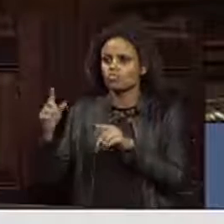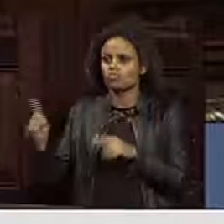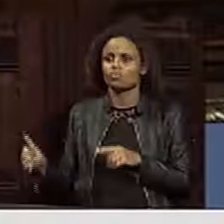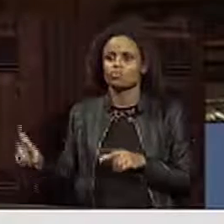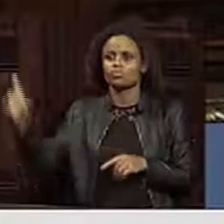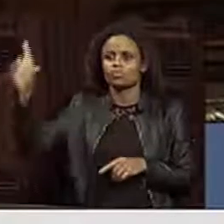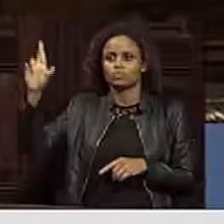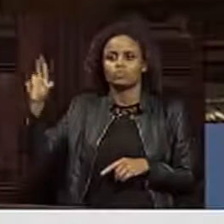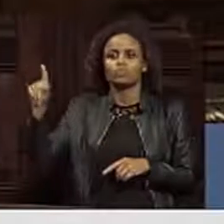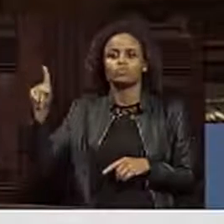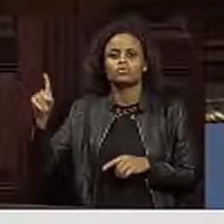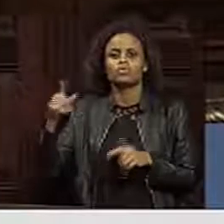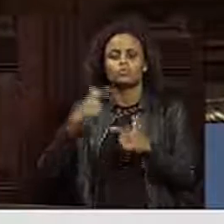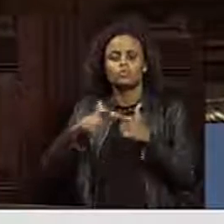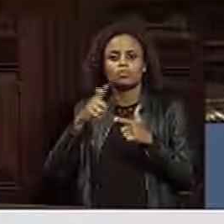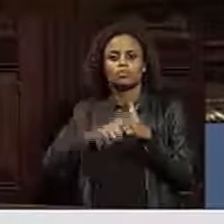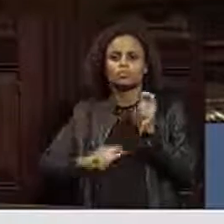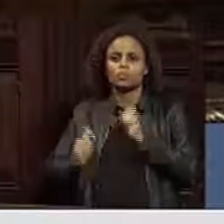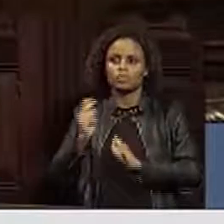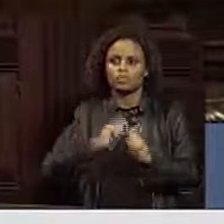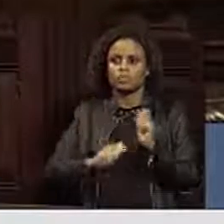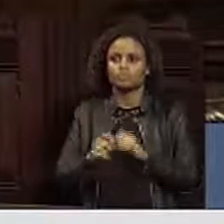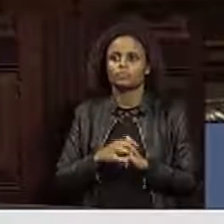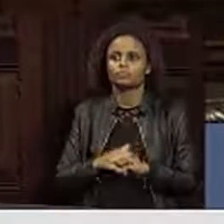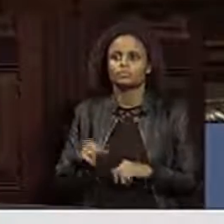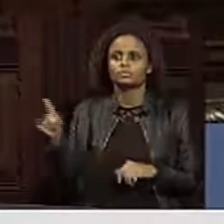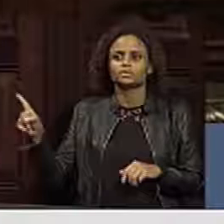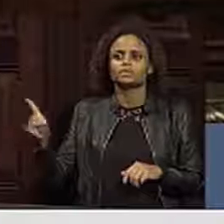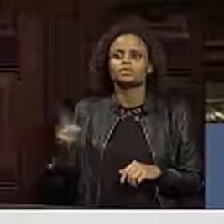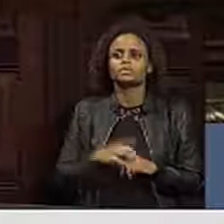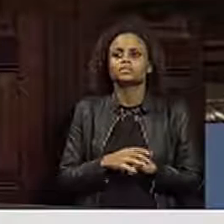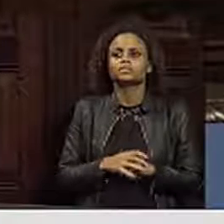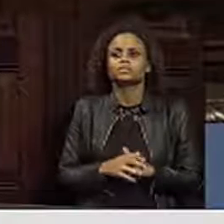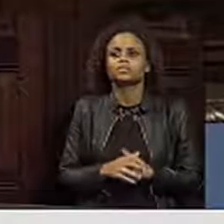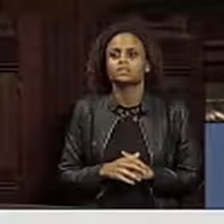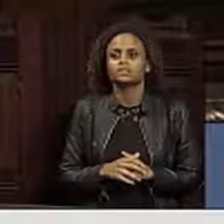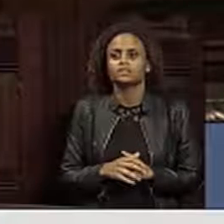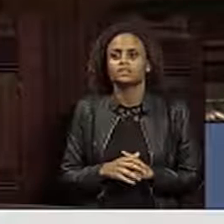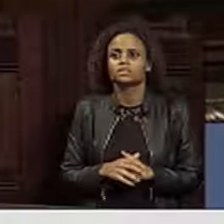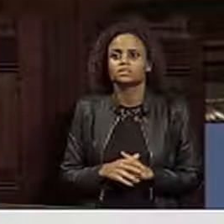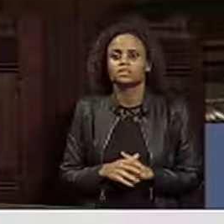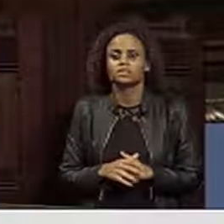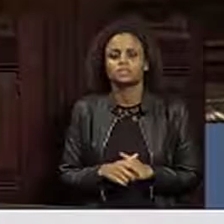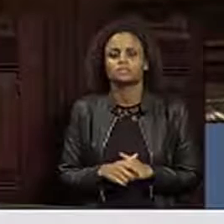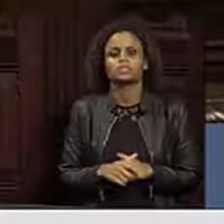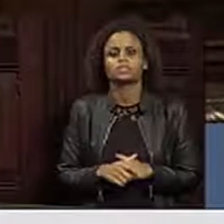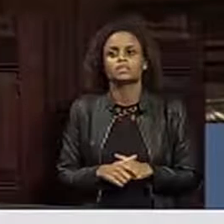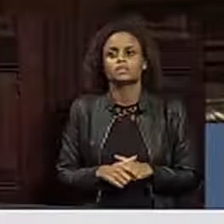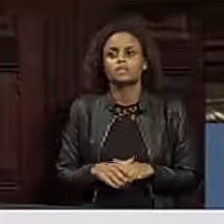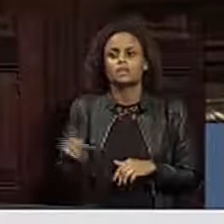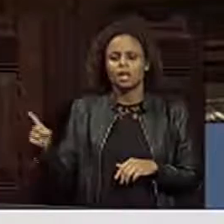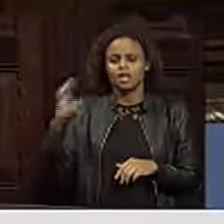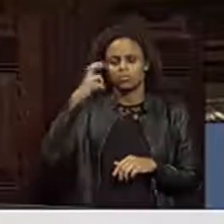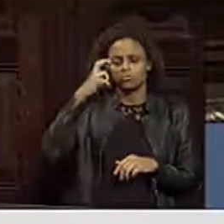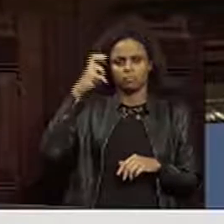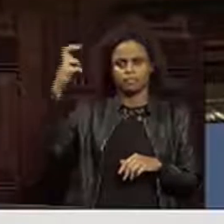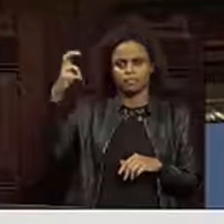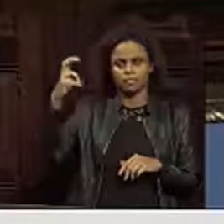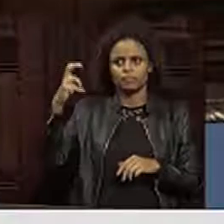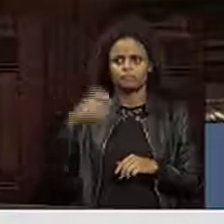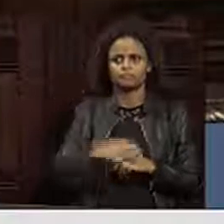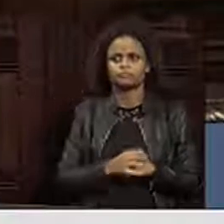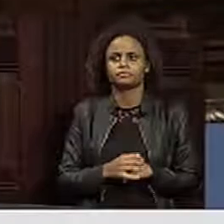fazer. Ele não é uma pessoa burra, pelo contrário, é muito inteligente. Ele